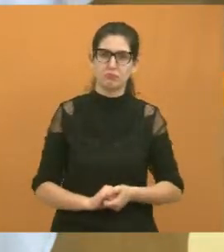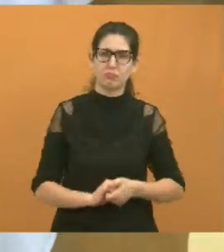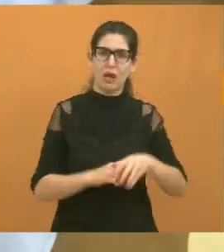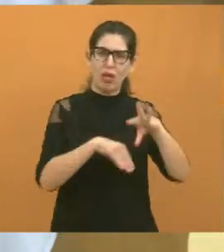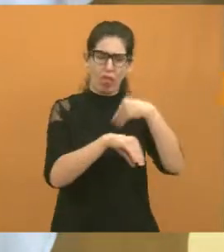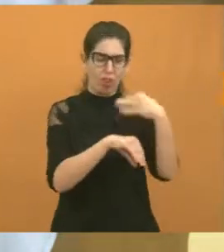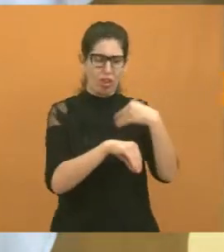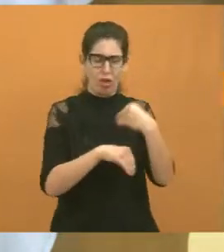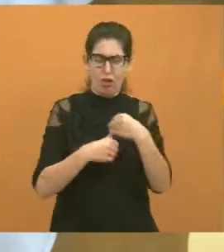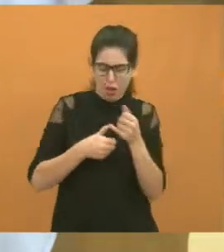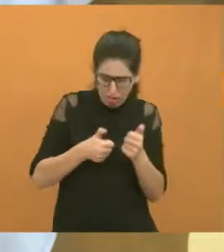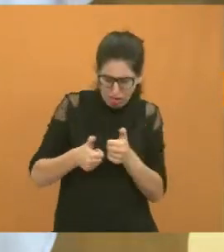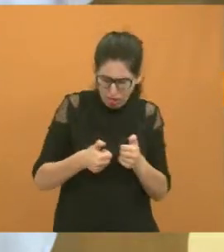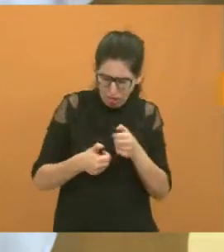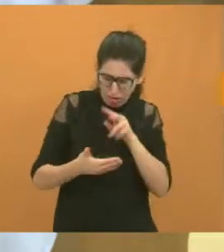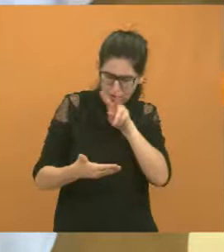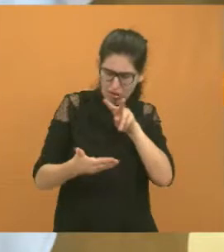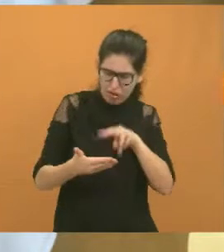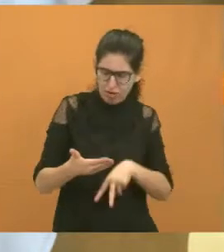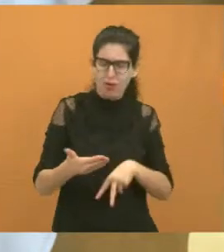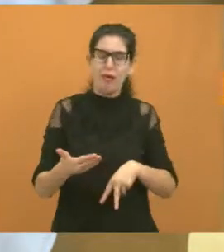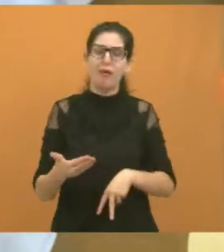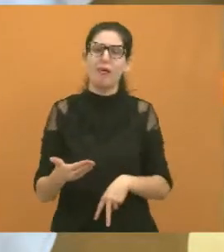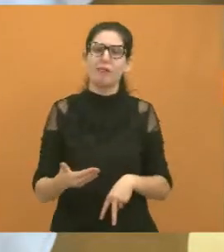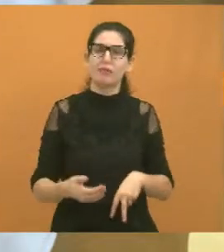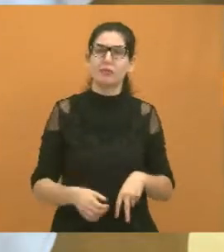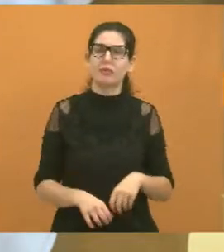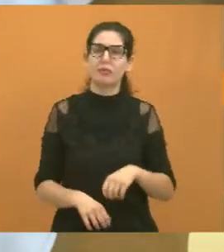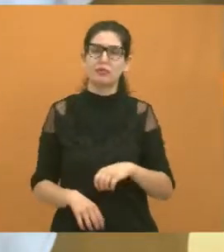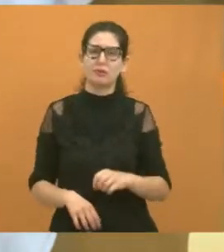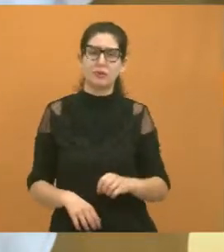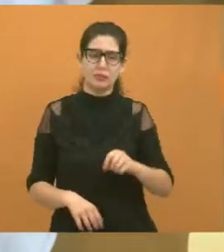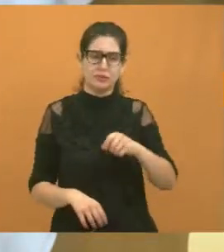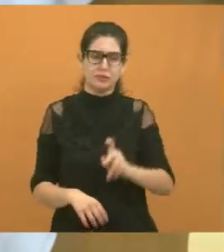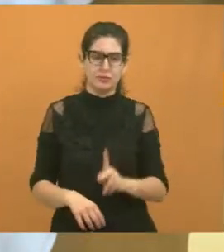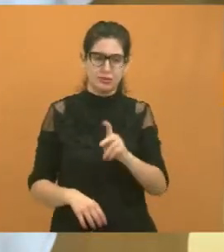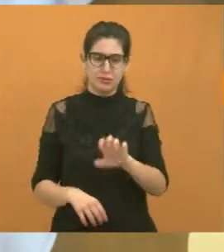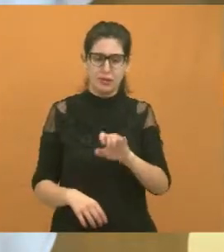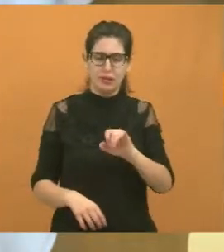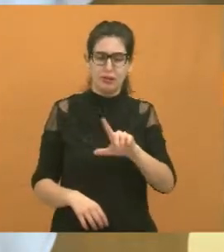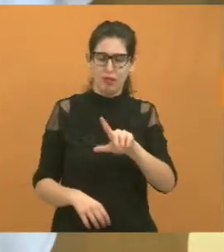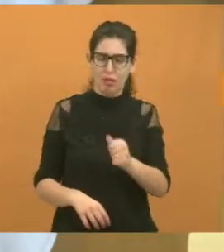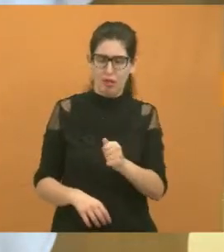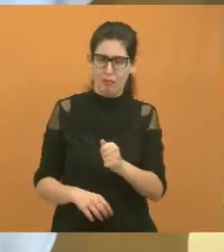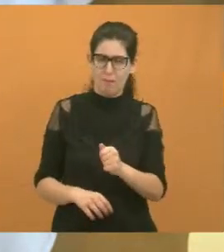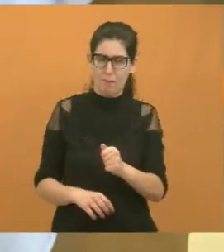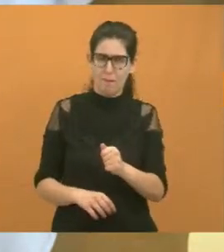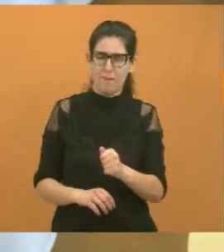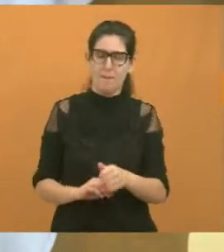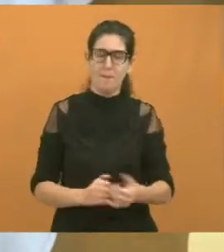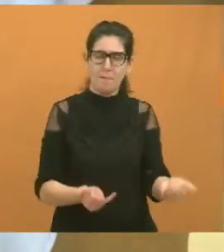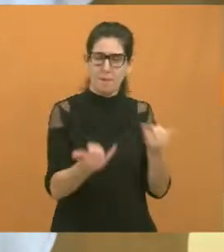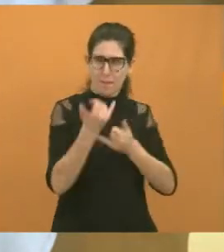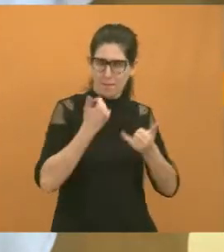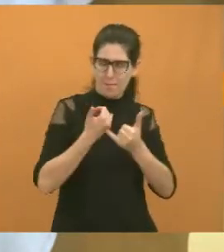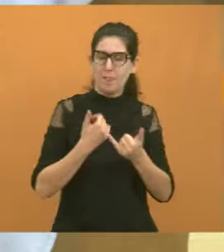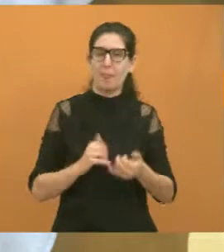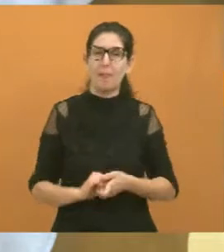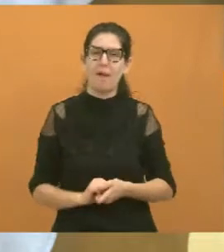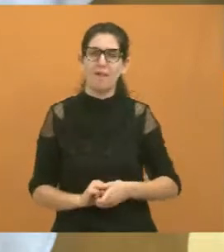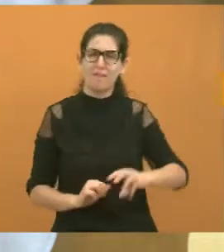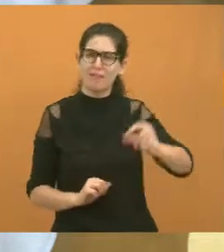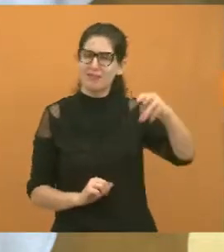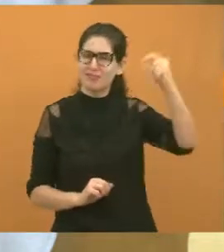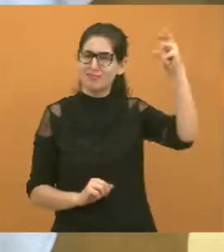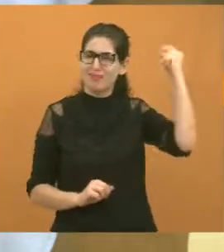mensagem da nossa irmã Keila, lá do Alto Santana, que disse que há um tempo atrás ela ia lá com o pai